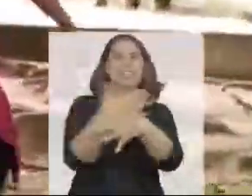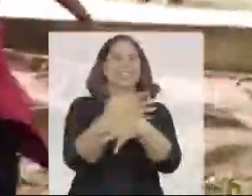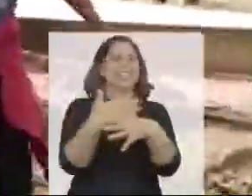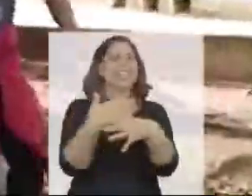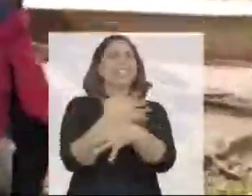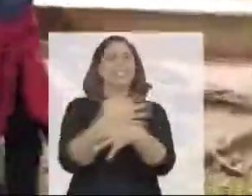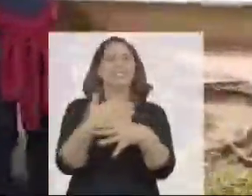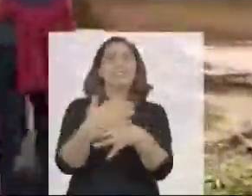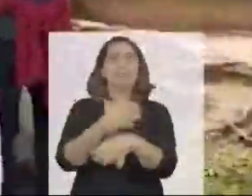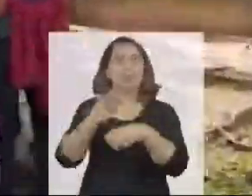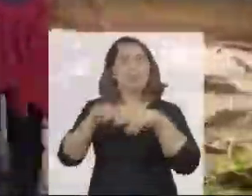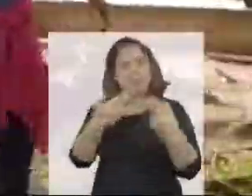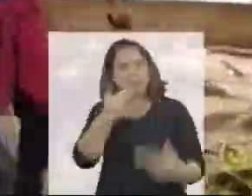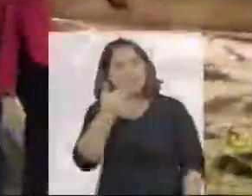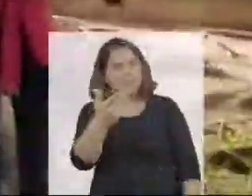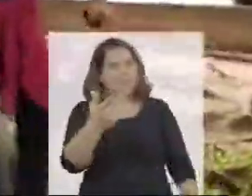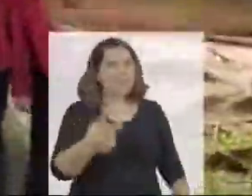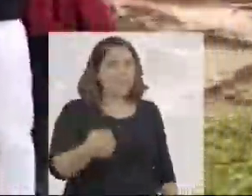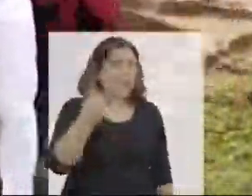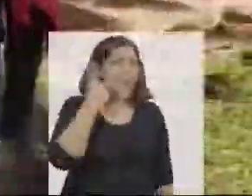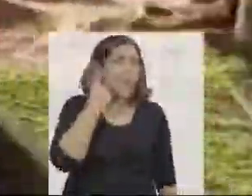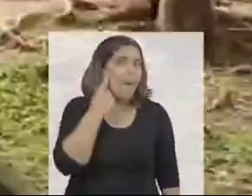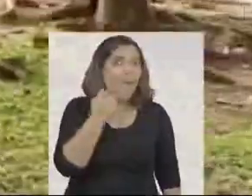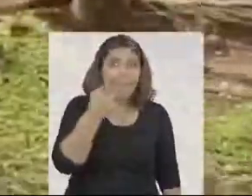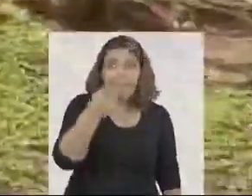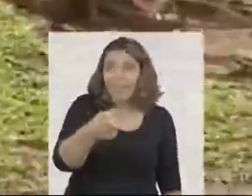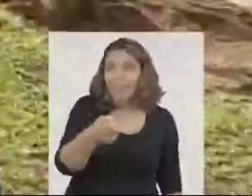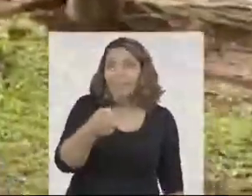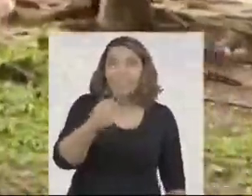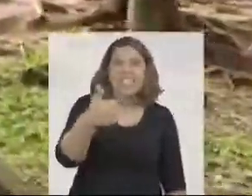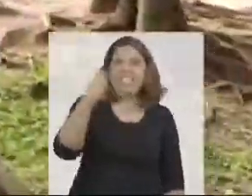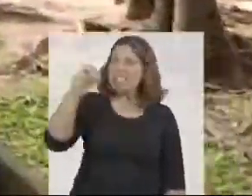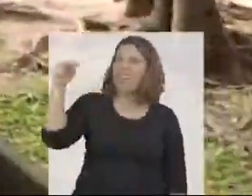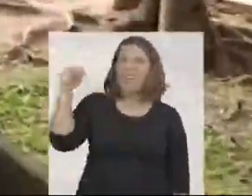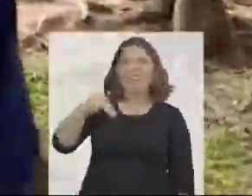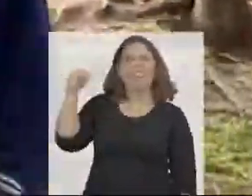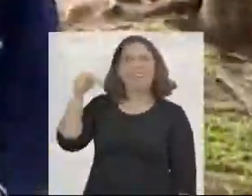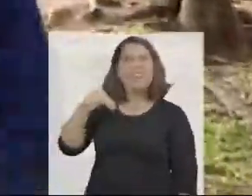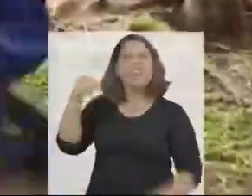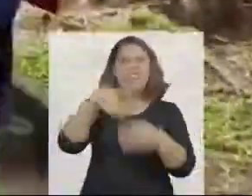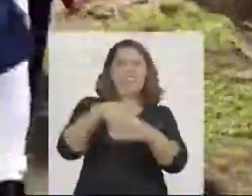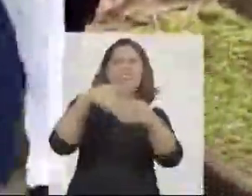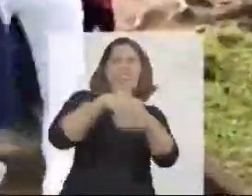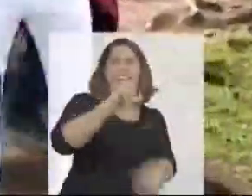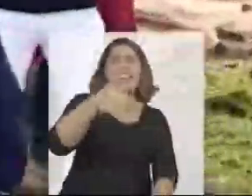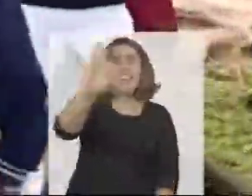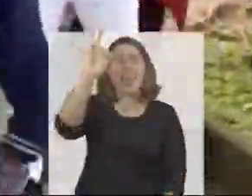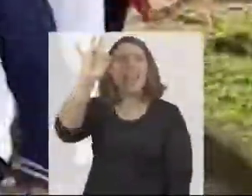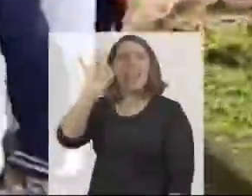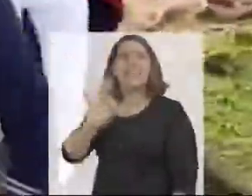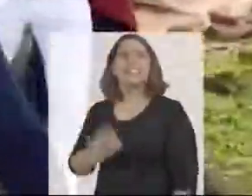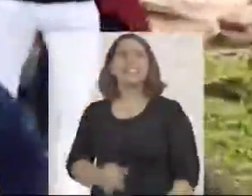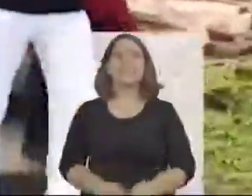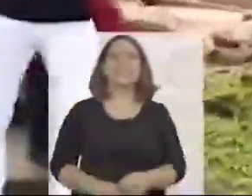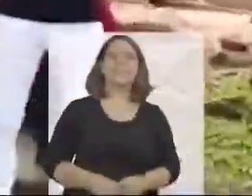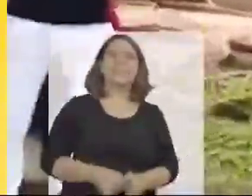20 cidades. Por isso eu digo, escuta que eu vou falar. Dia 15 de novembro, é no